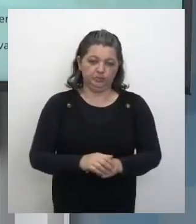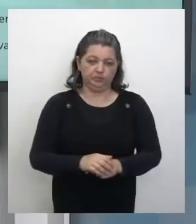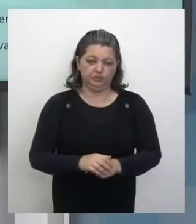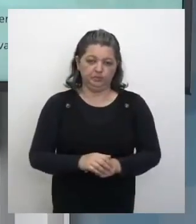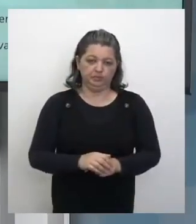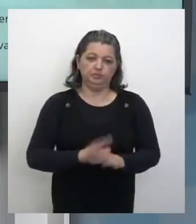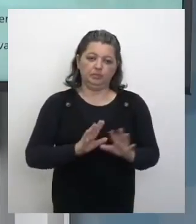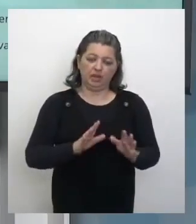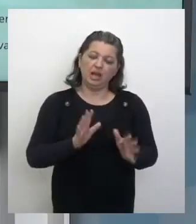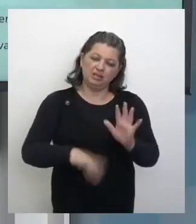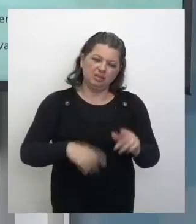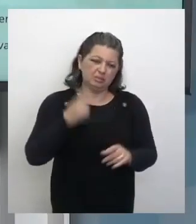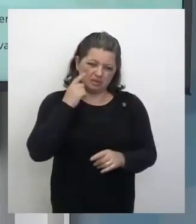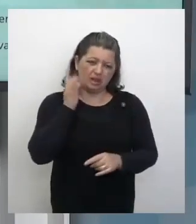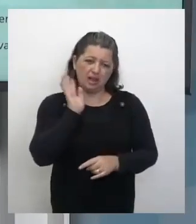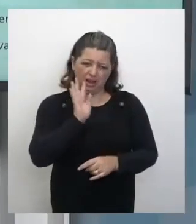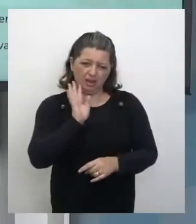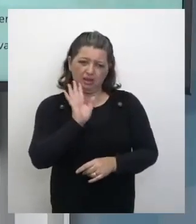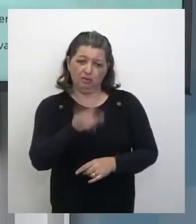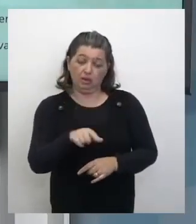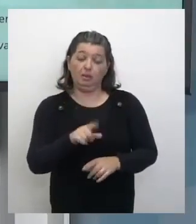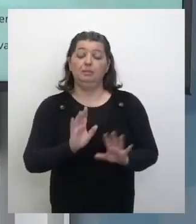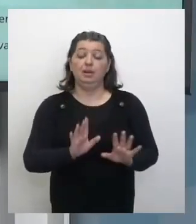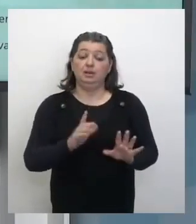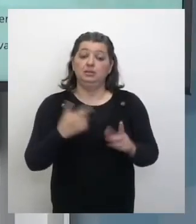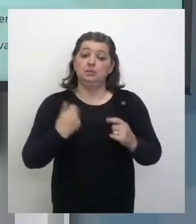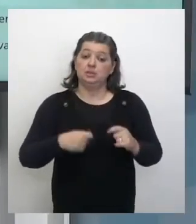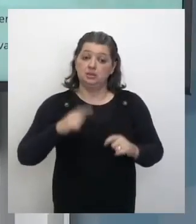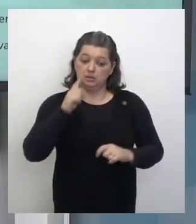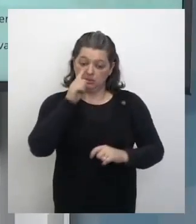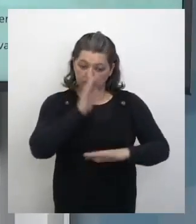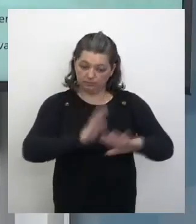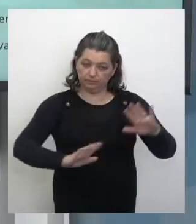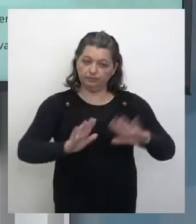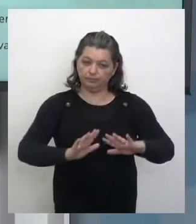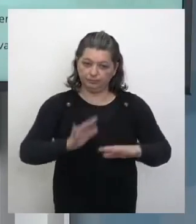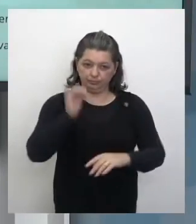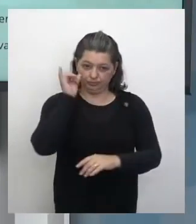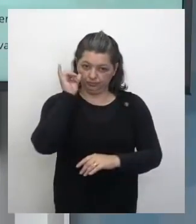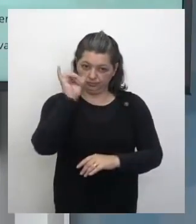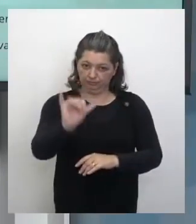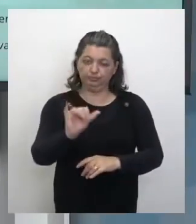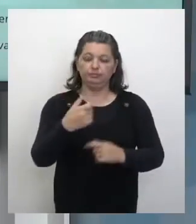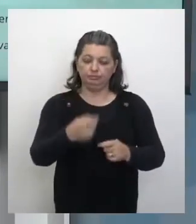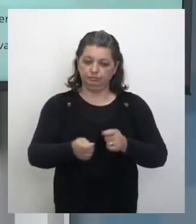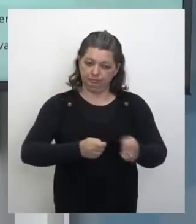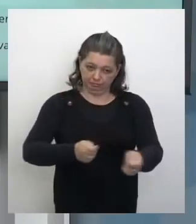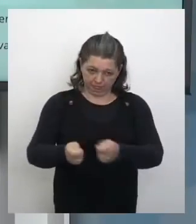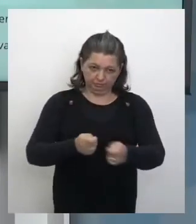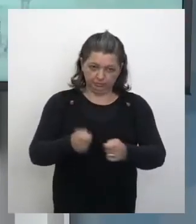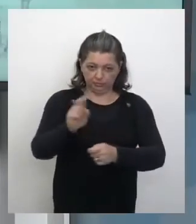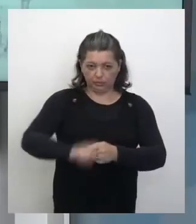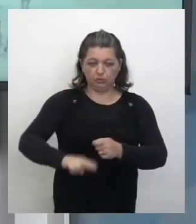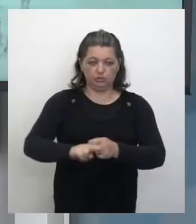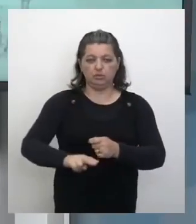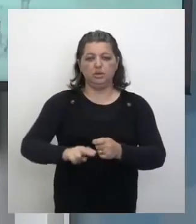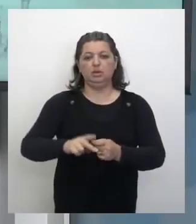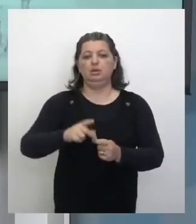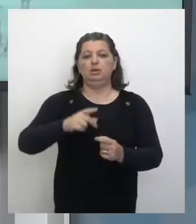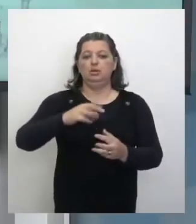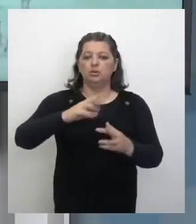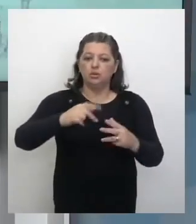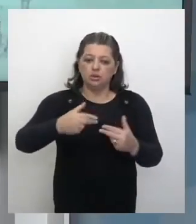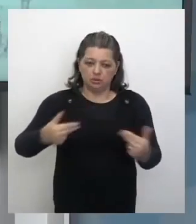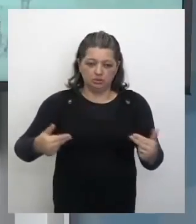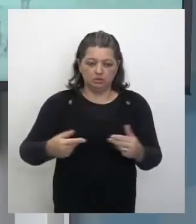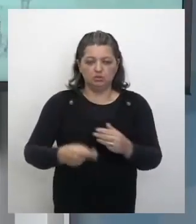São, mas todos os experimentos químicos têm que ser controlados e tem que usar os equipamentos. Daí